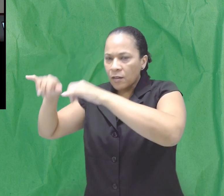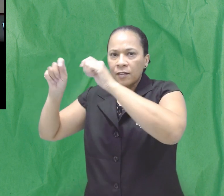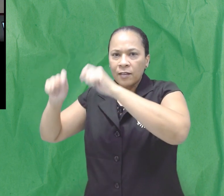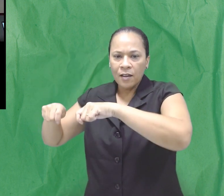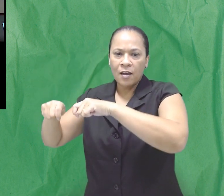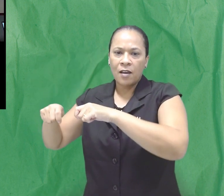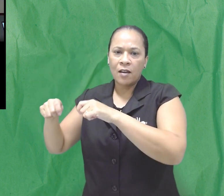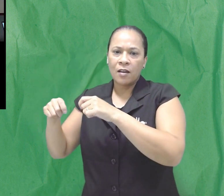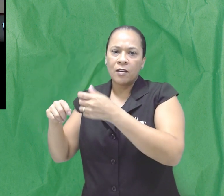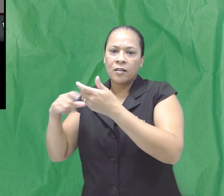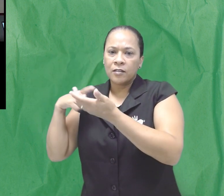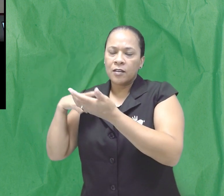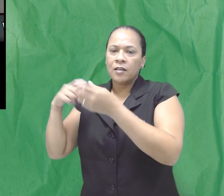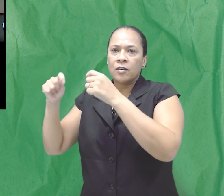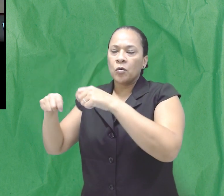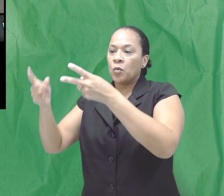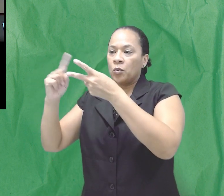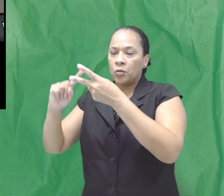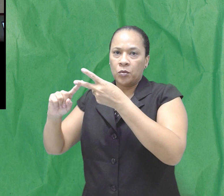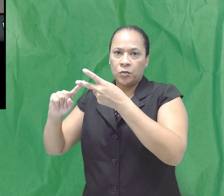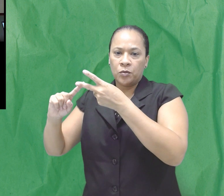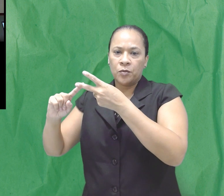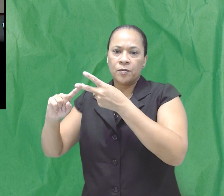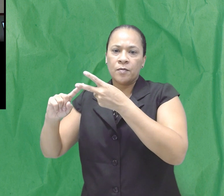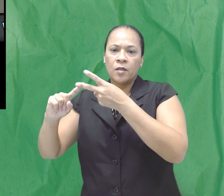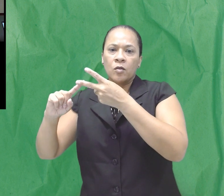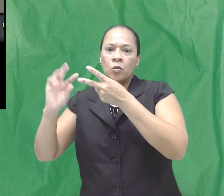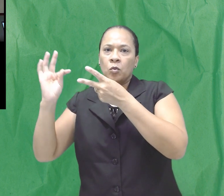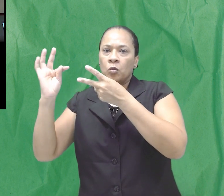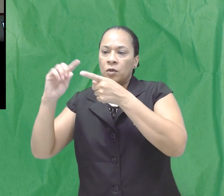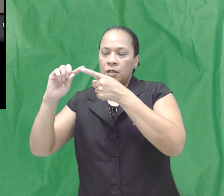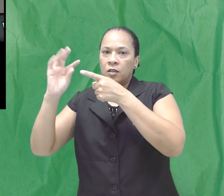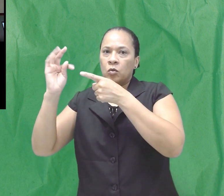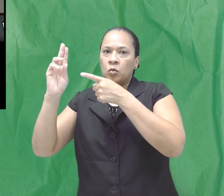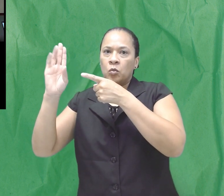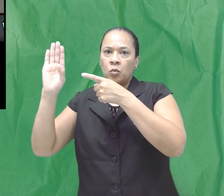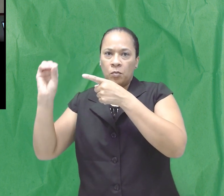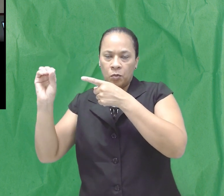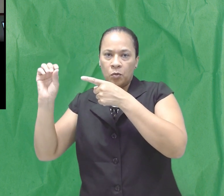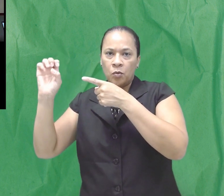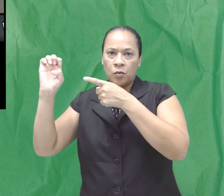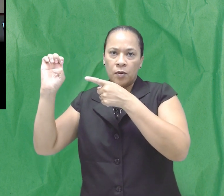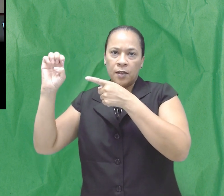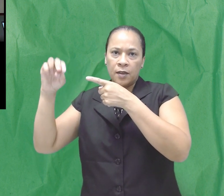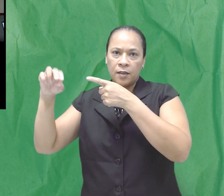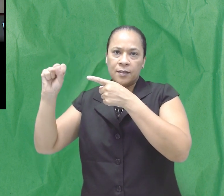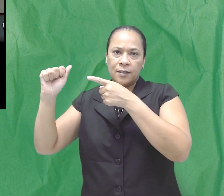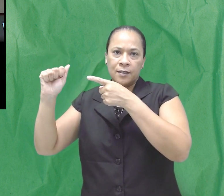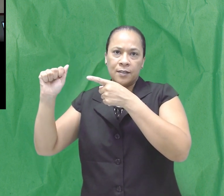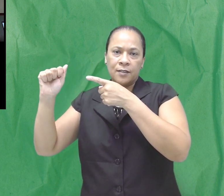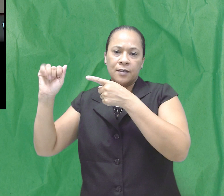de descentrifugação. Temos também outra vidraria muito comum e bastante utilizada,